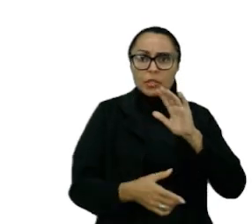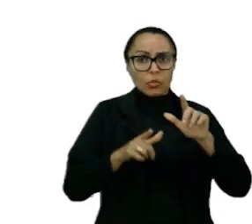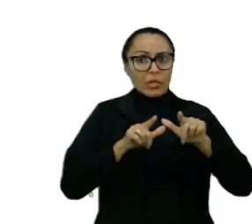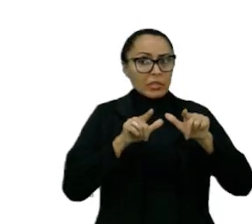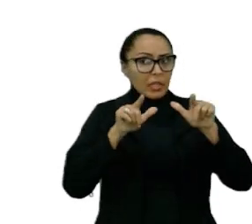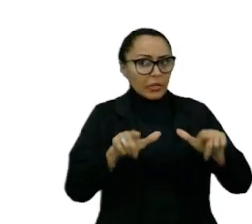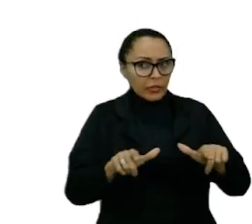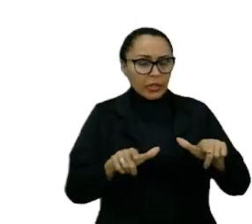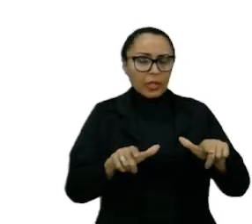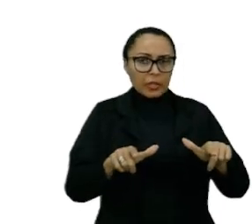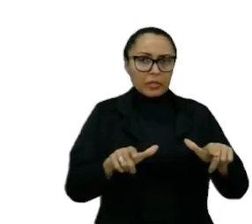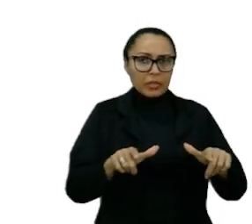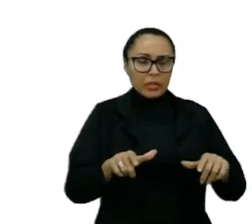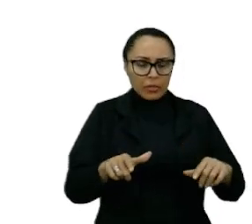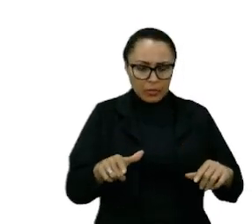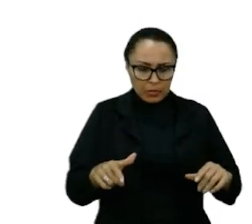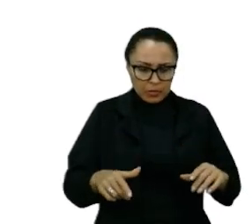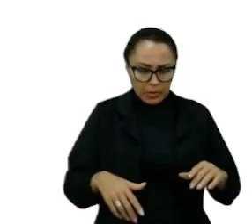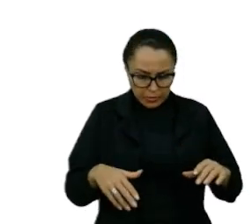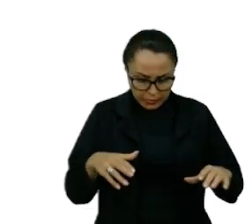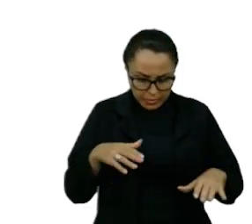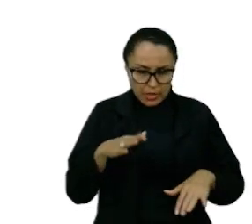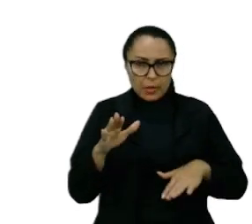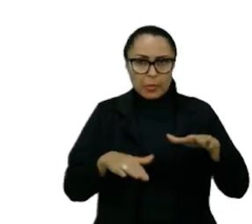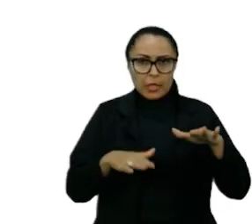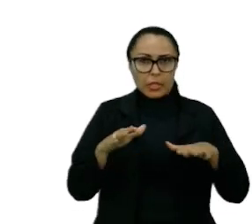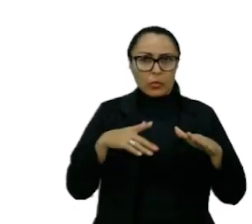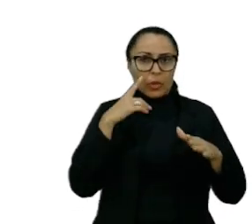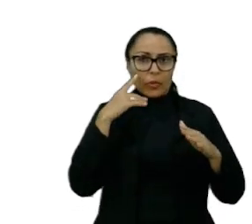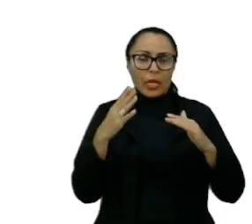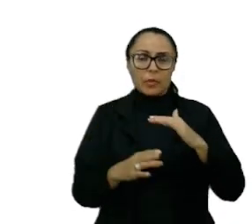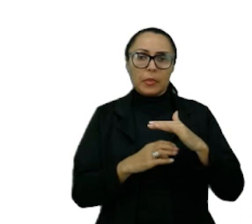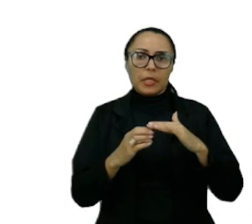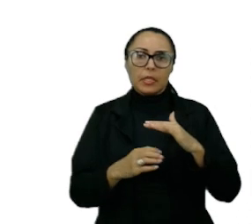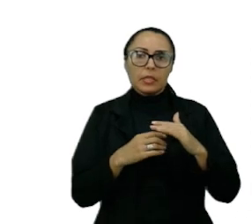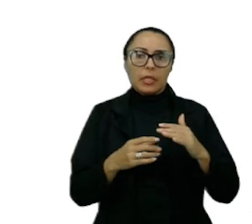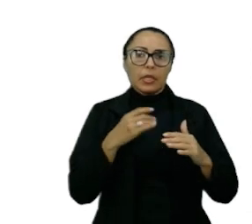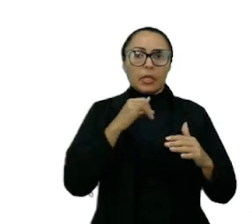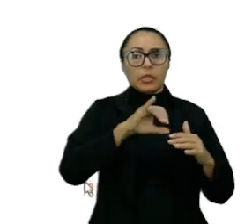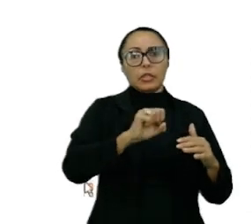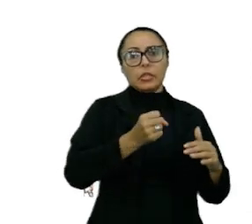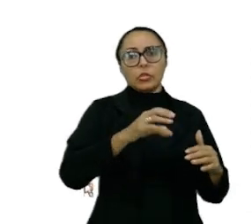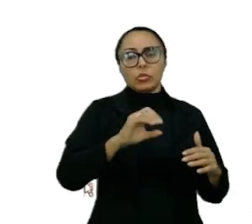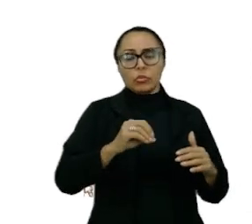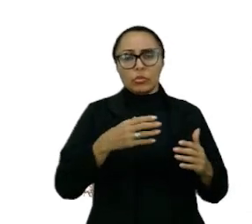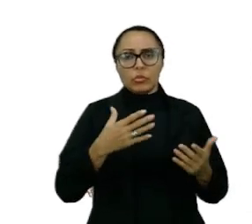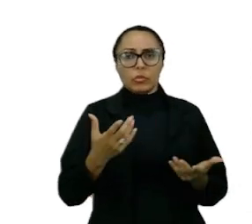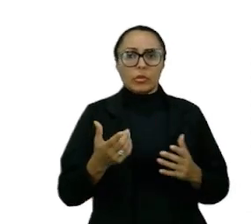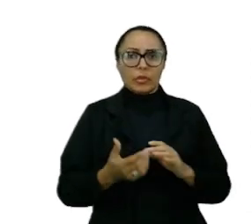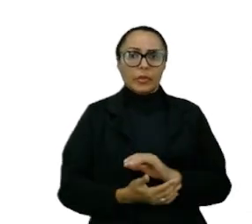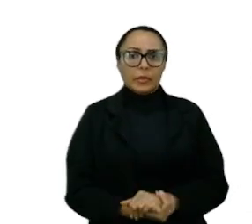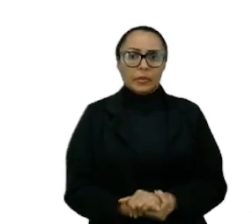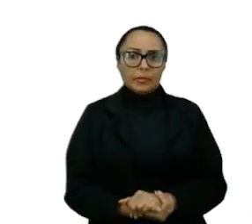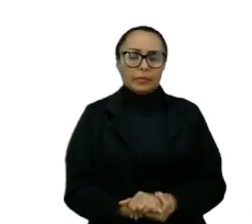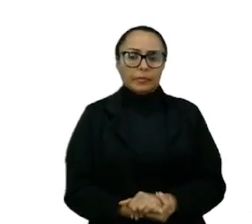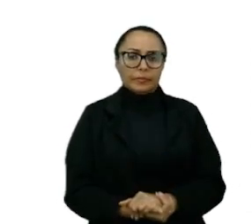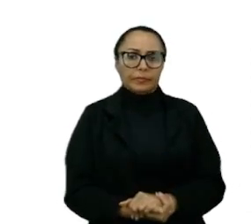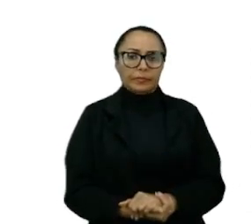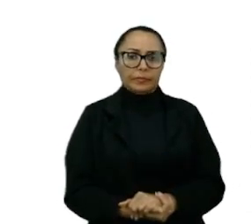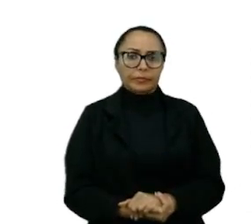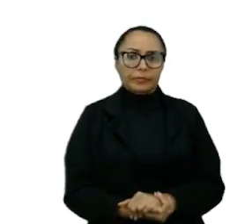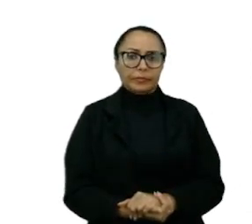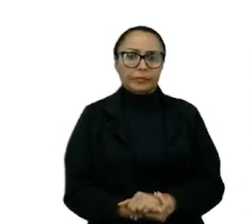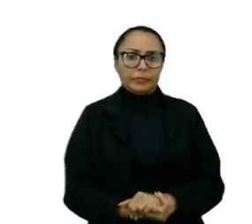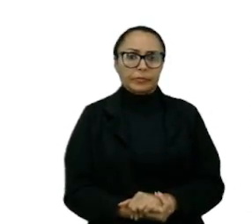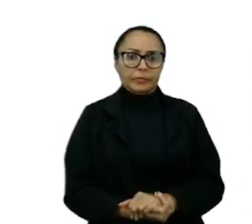lá o que eu lhe falei, depende de qual é que a empresa, qual é a ISO que a empresa está querendo ser certificada. Você